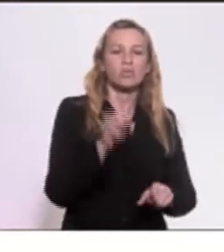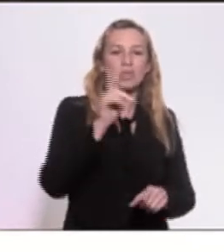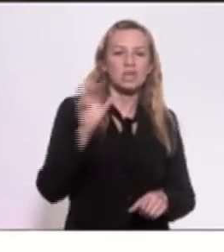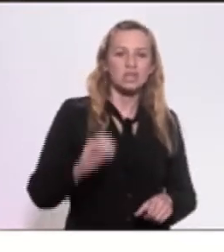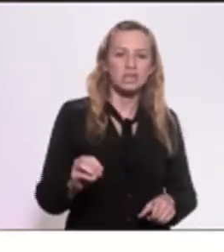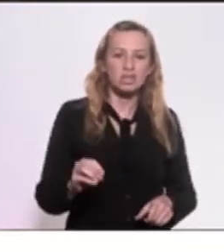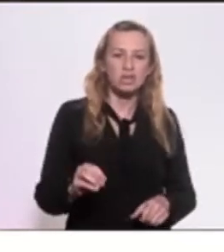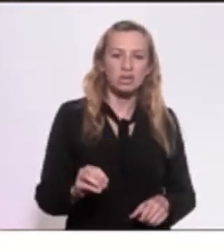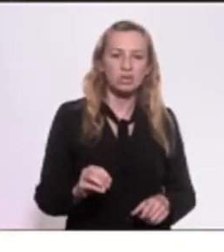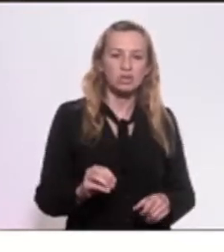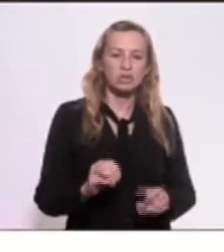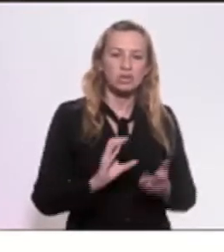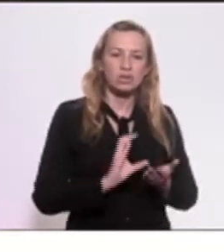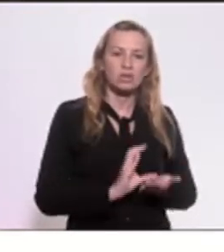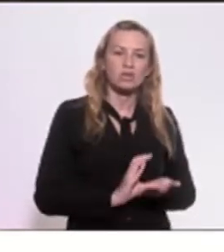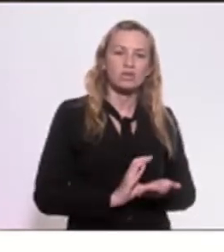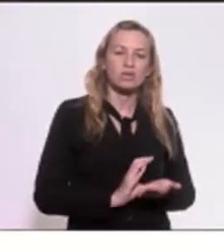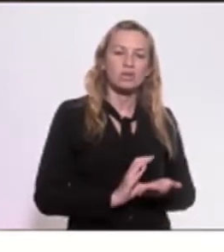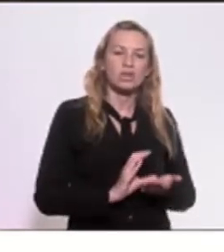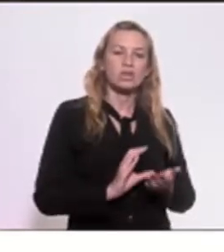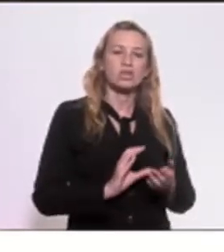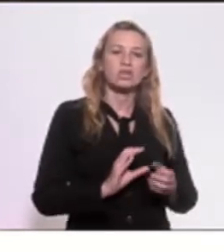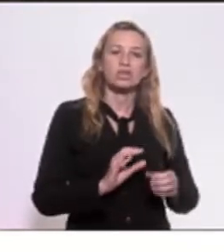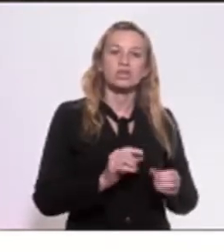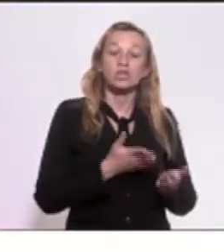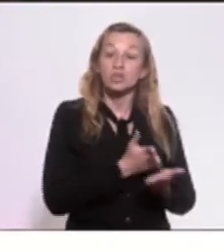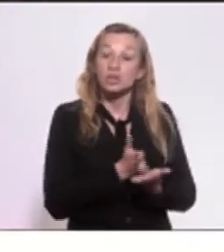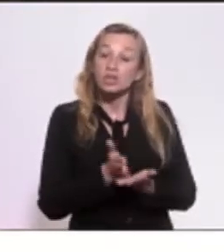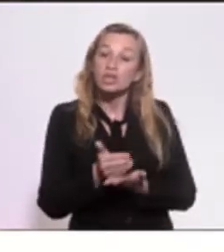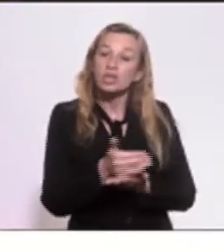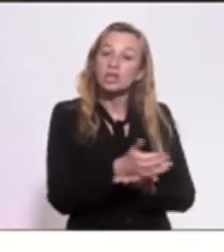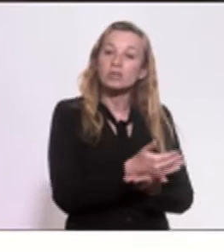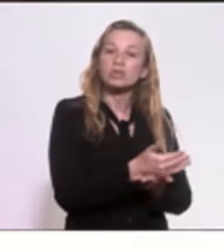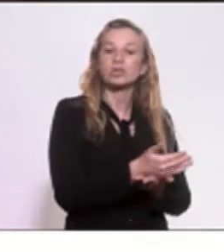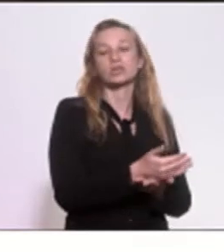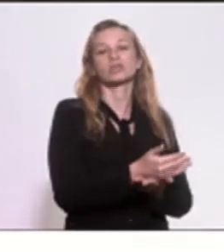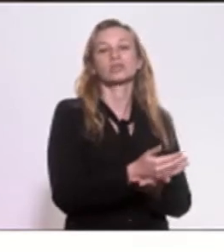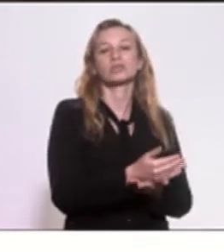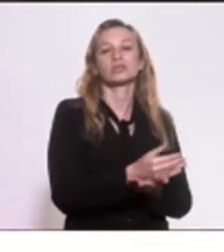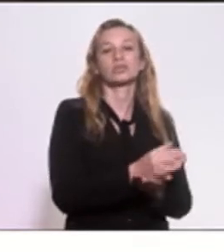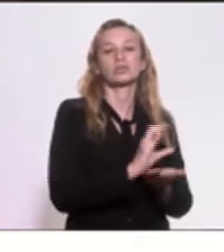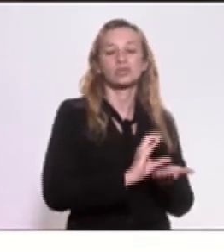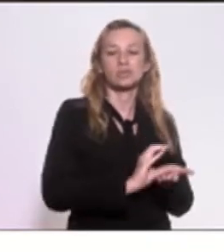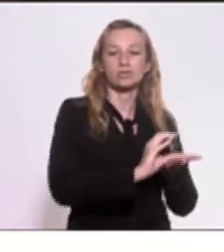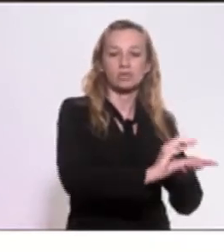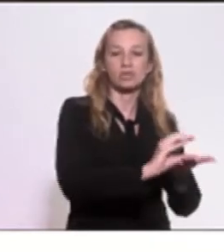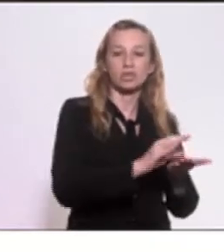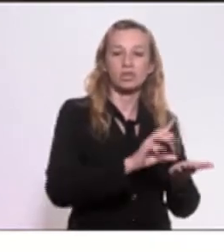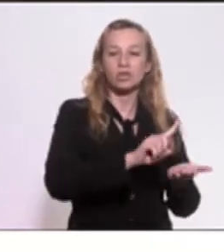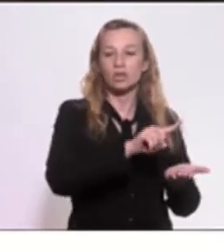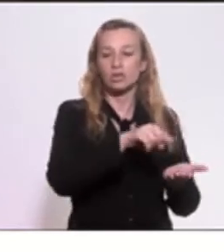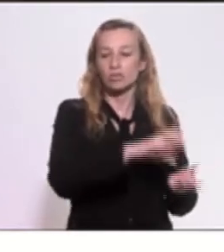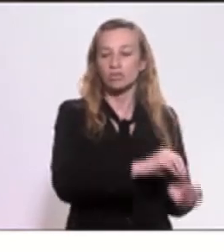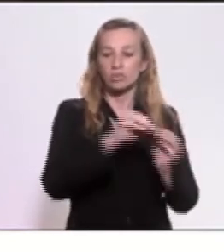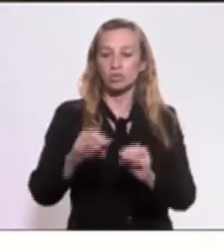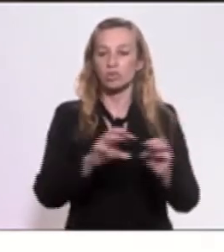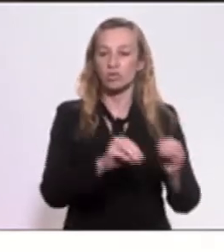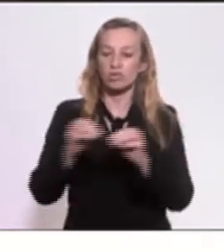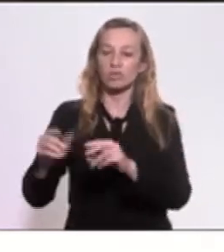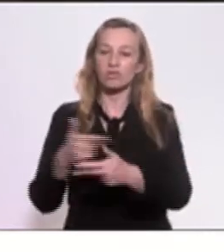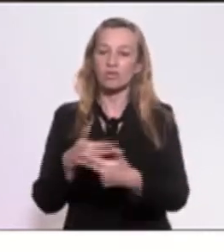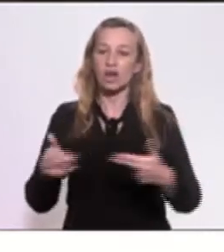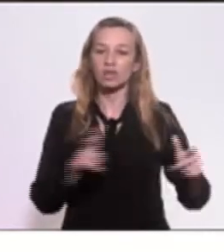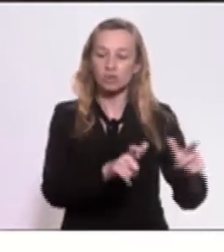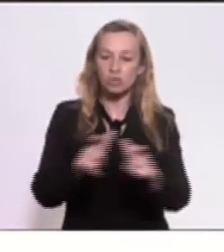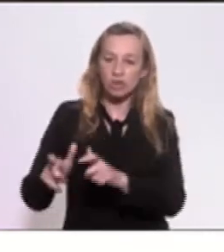pedaladas fiscais claras e manobras fiscais no regime previdenciário e isso é muito sério mês passado de